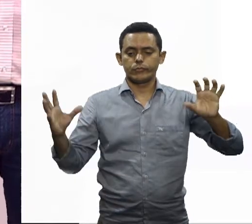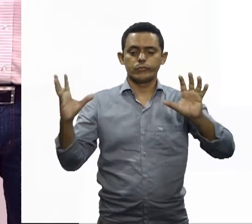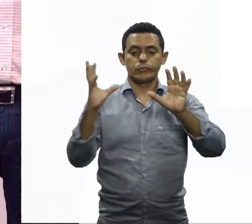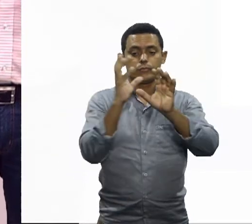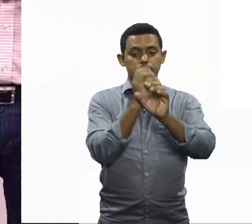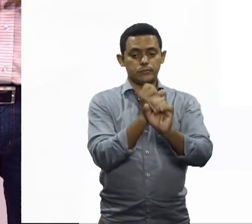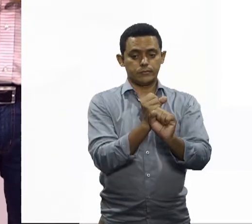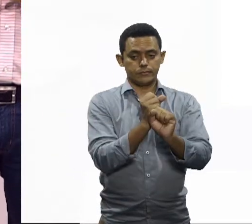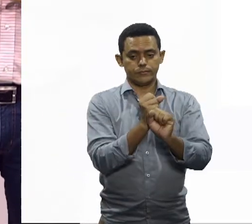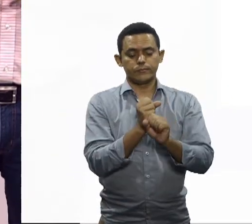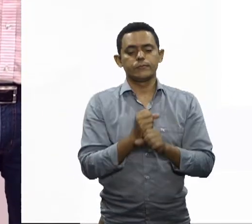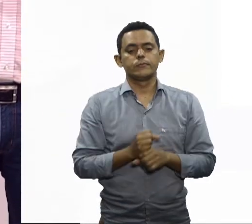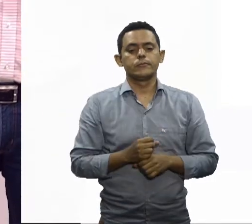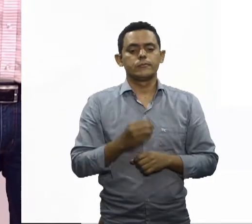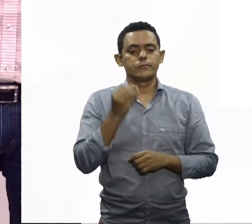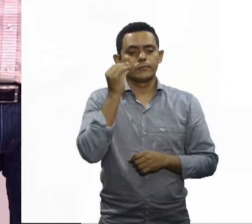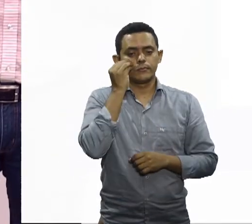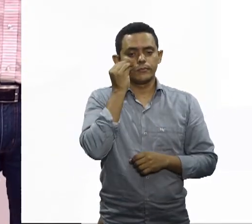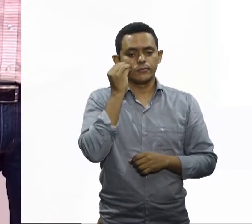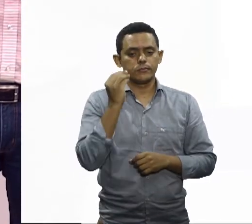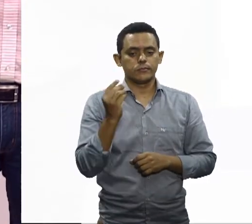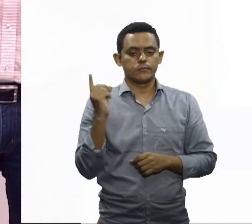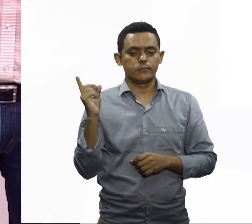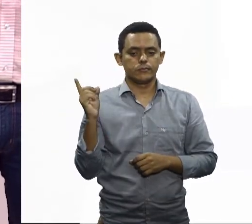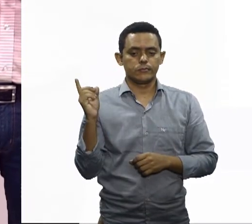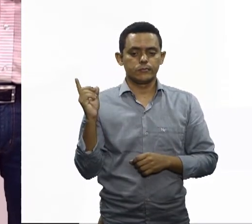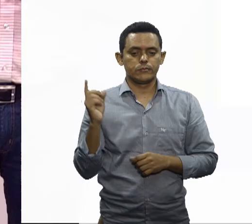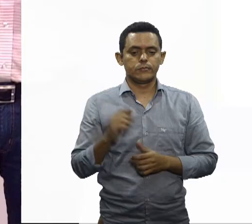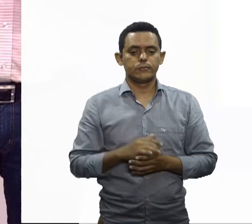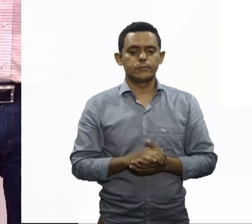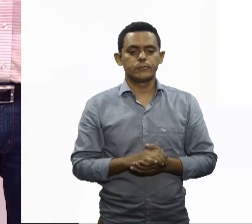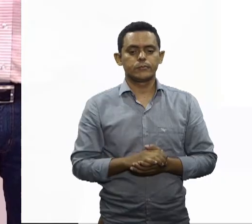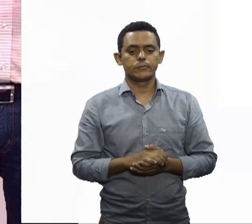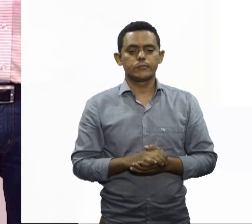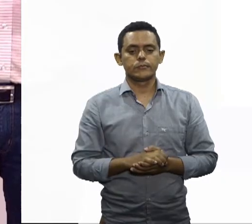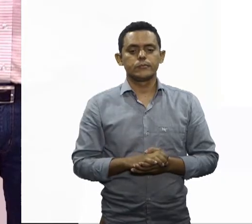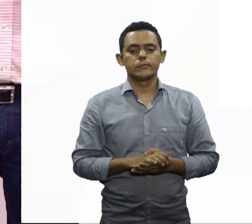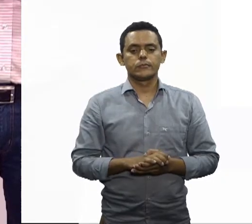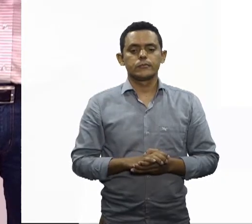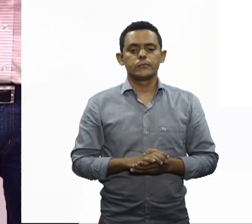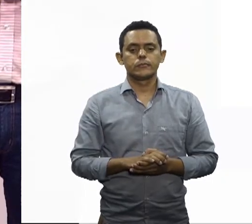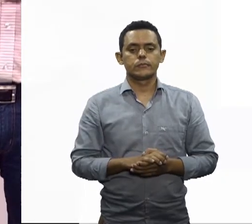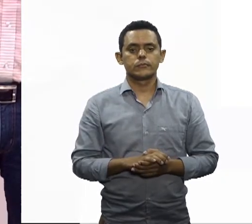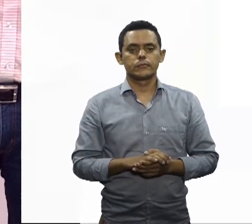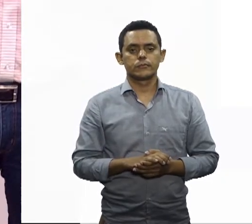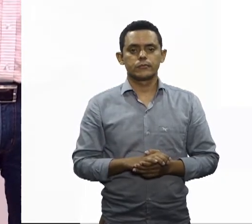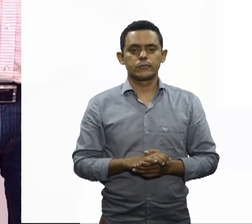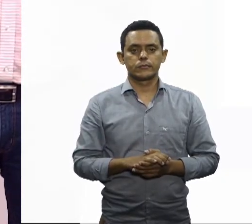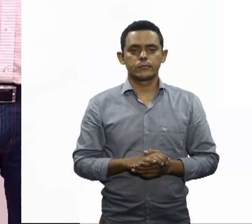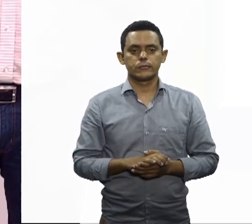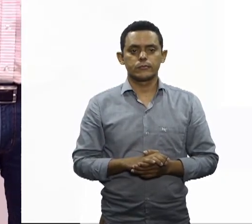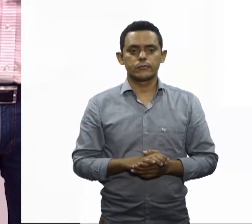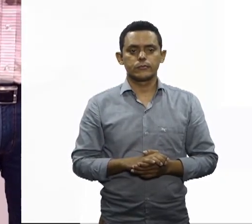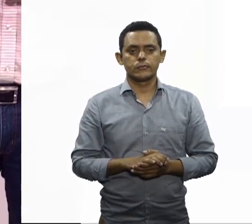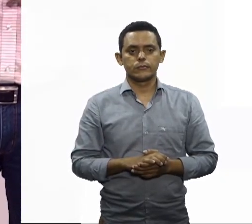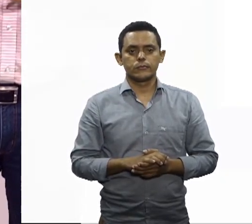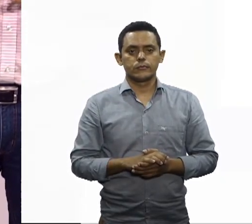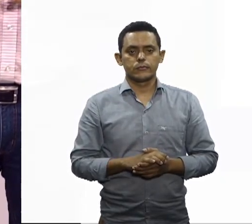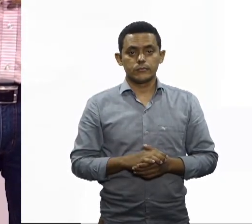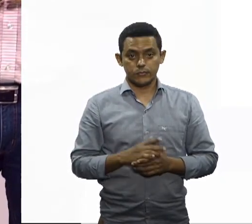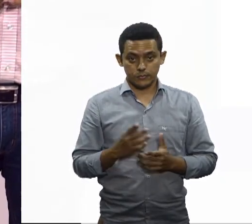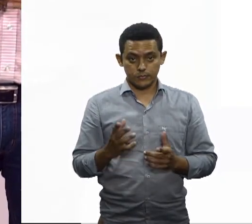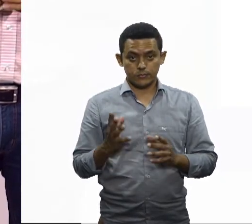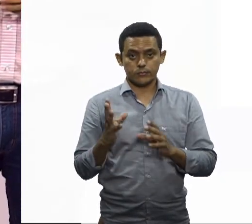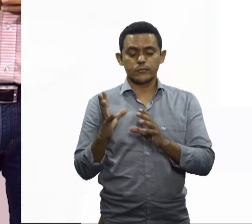mais 92,4 metros, mais 30,8 metros, mais 30,8 metros. Somando essas